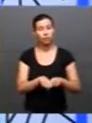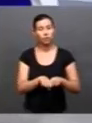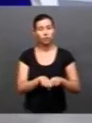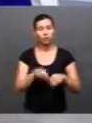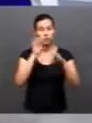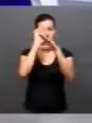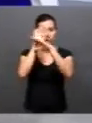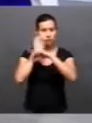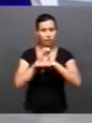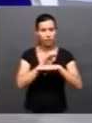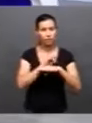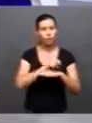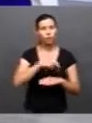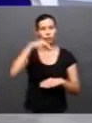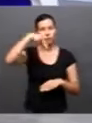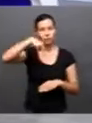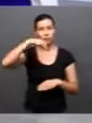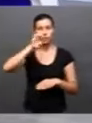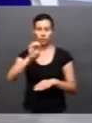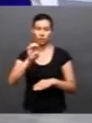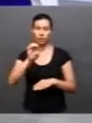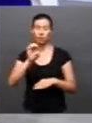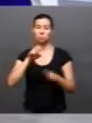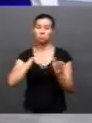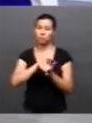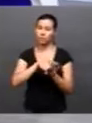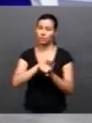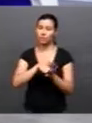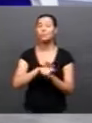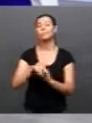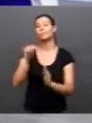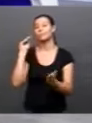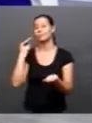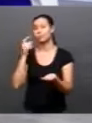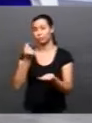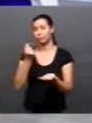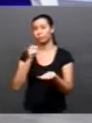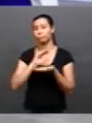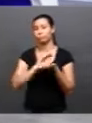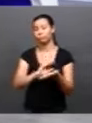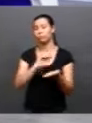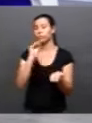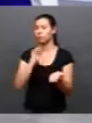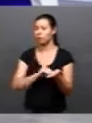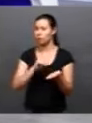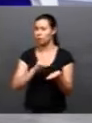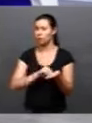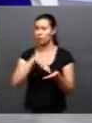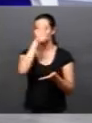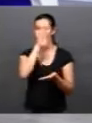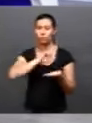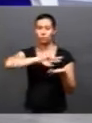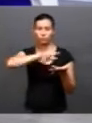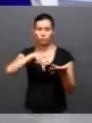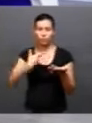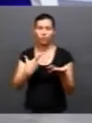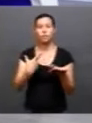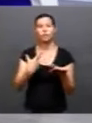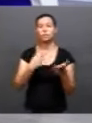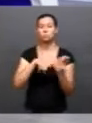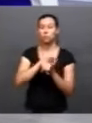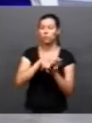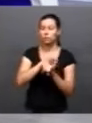em relação à pesquisa dos últimos anos, e agora vamos sofrer mais ainda. Então, nós temos vários Brasis e várias formas de fazer pesquisa,